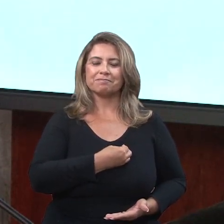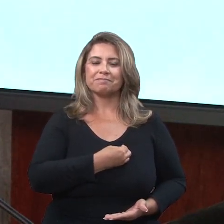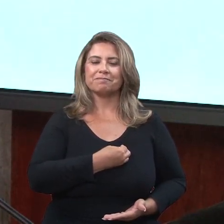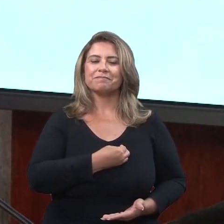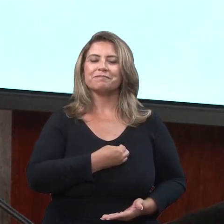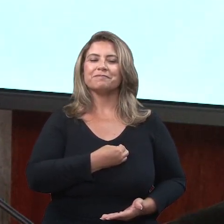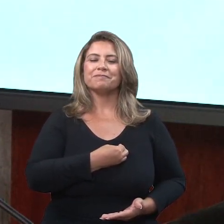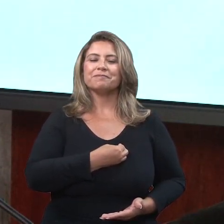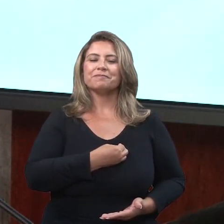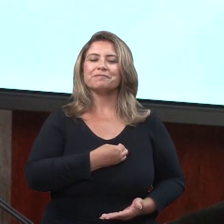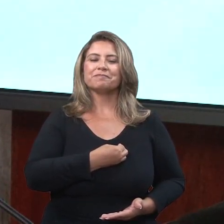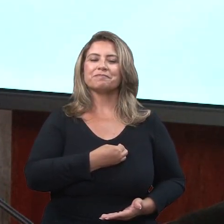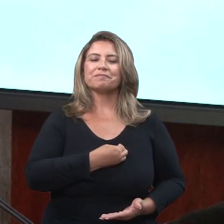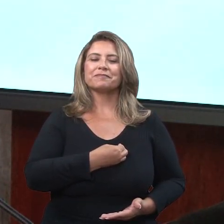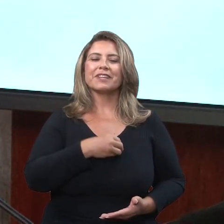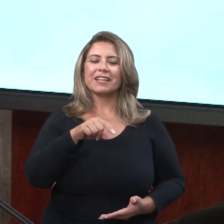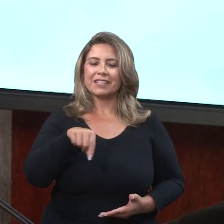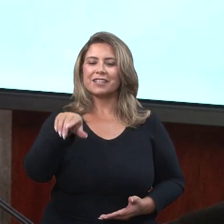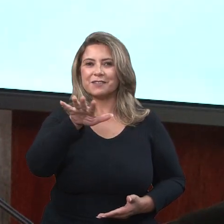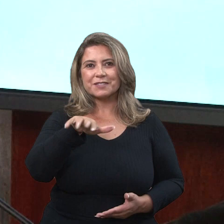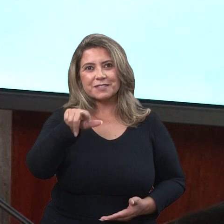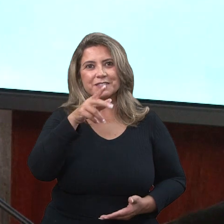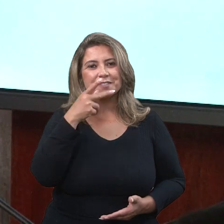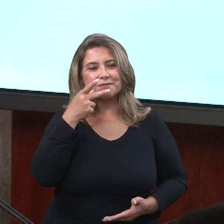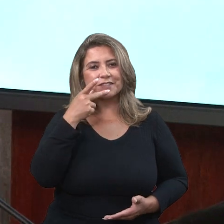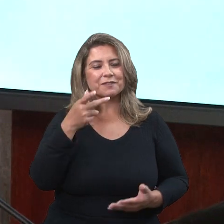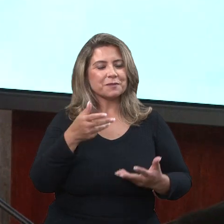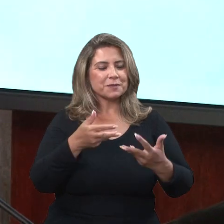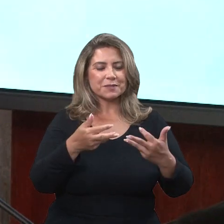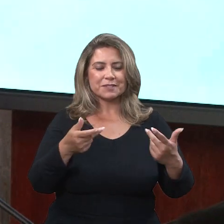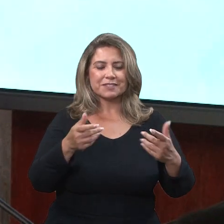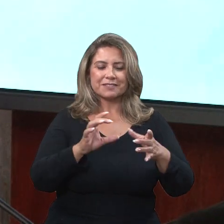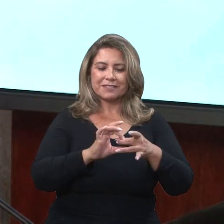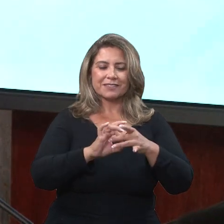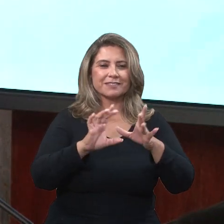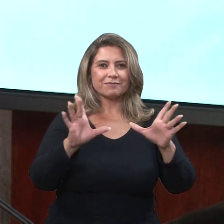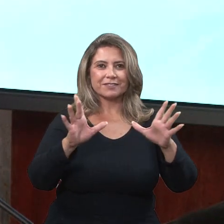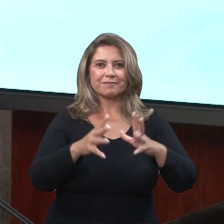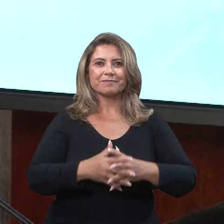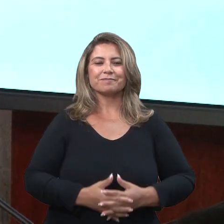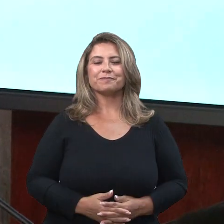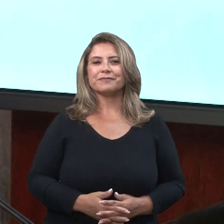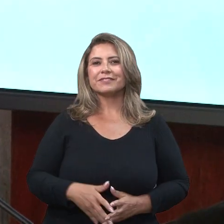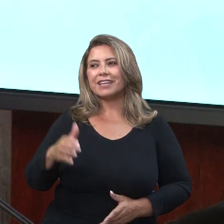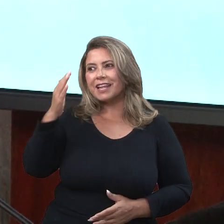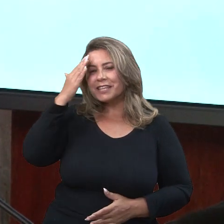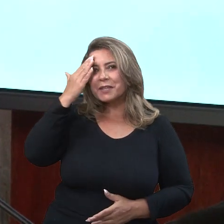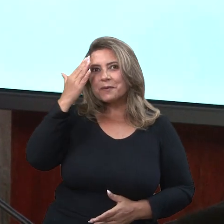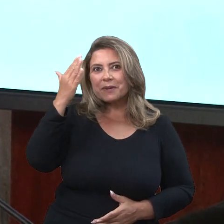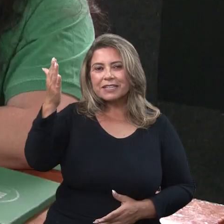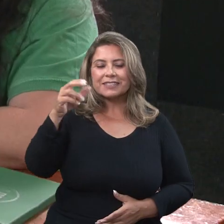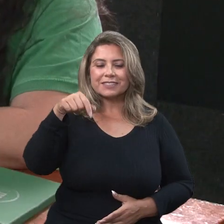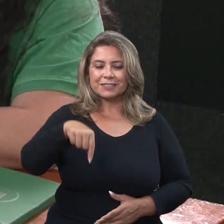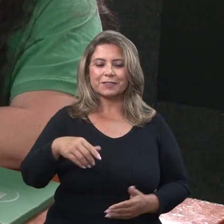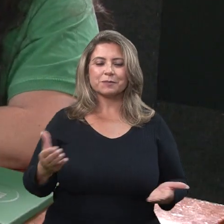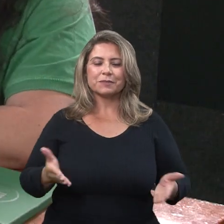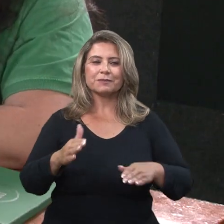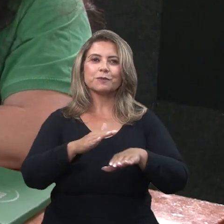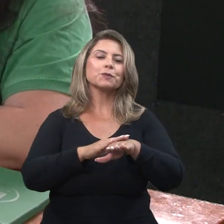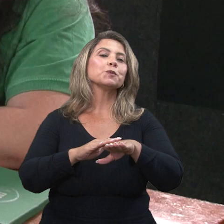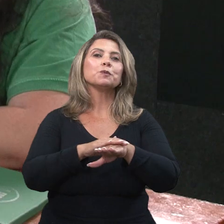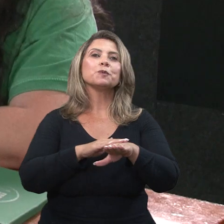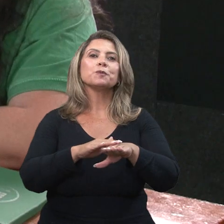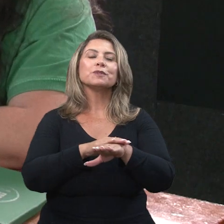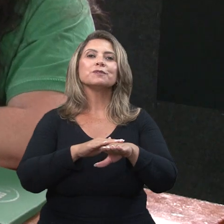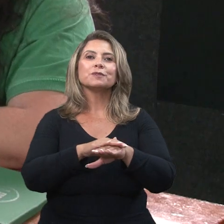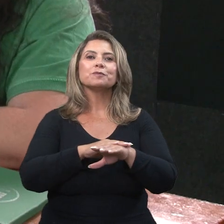um espacinho para vocês se despedirem, então, professora Paula, por favor. Eu agradeço a oportunidade de estar aqui conversando com vocês sobre